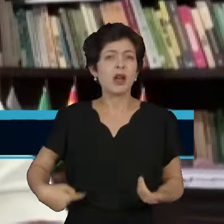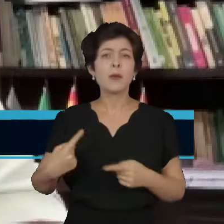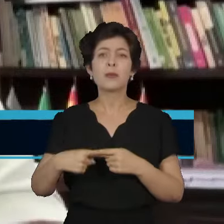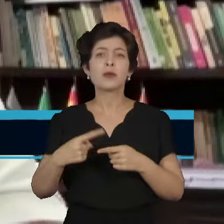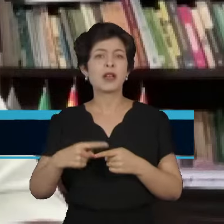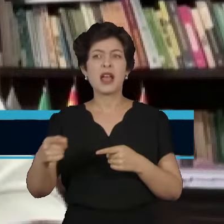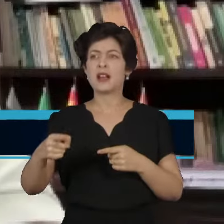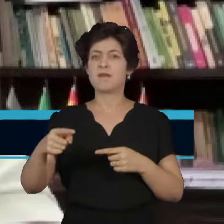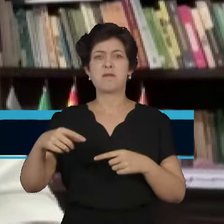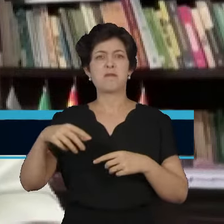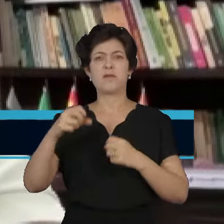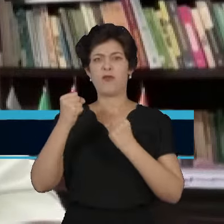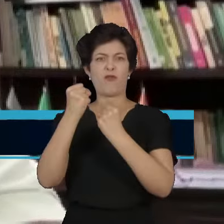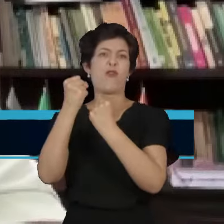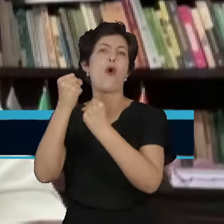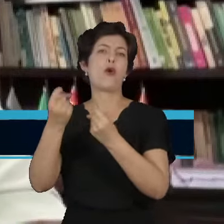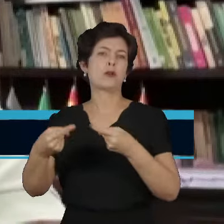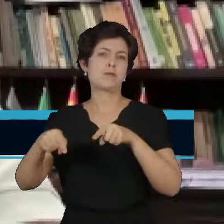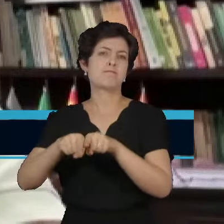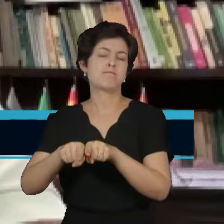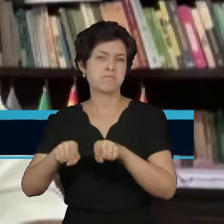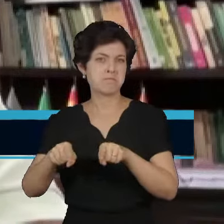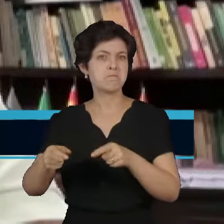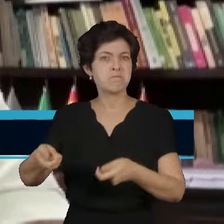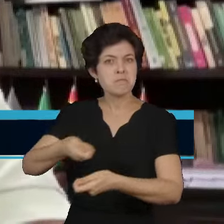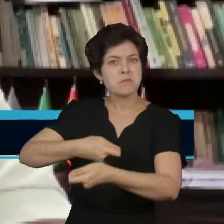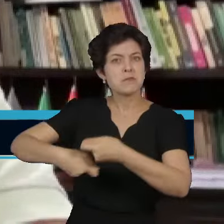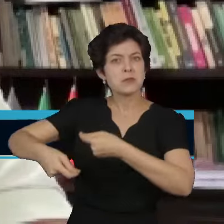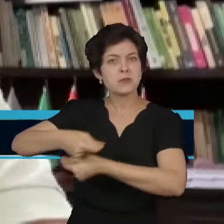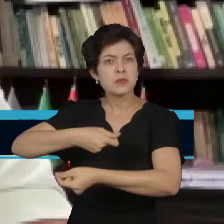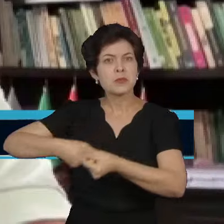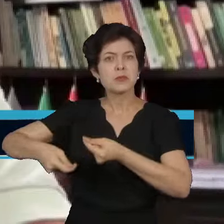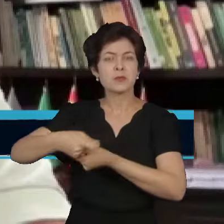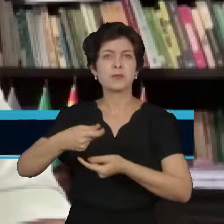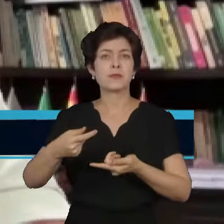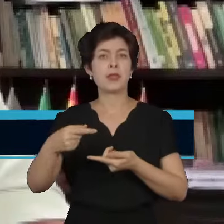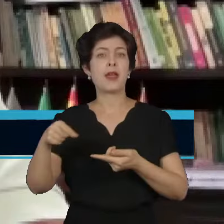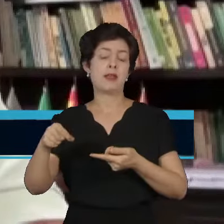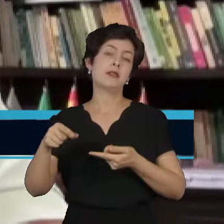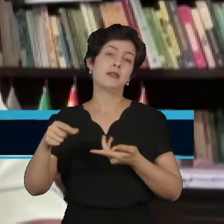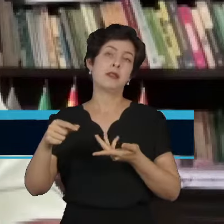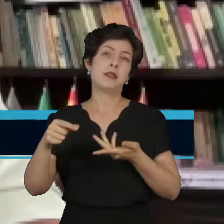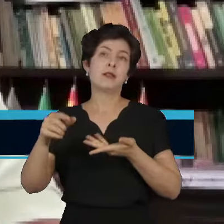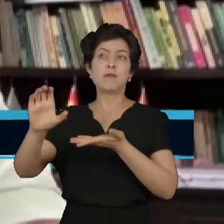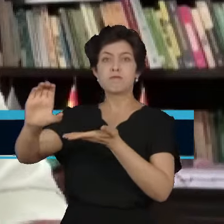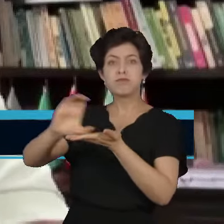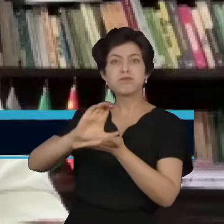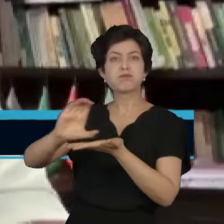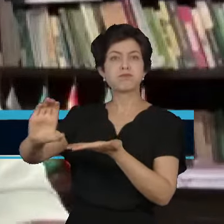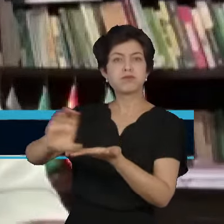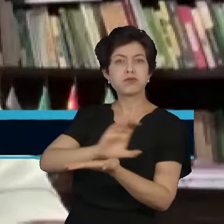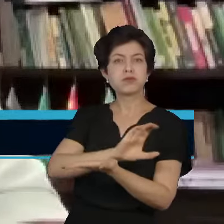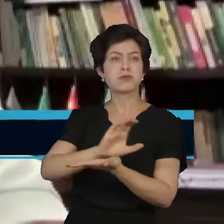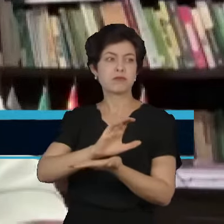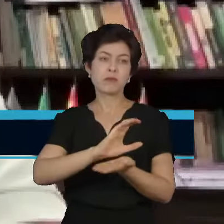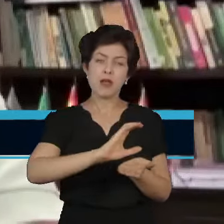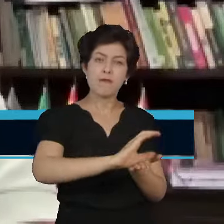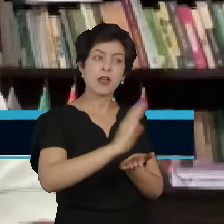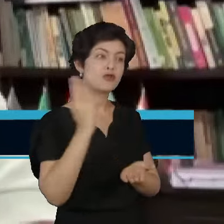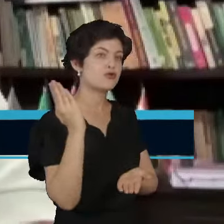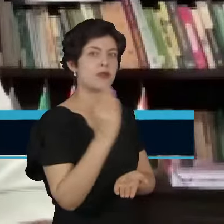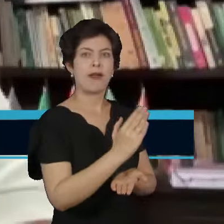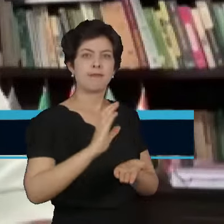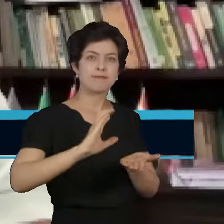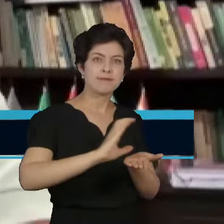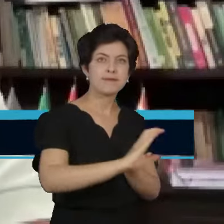o maior parceiro comercial e um dos maiores, uma das maiores fontes de recursos para investimento direto